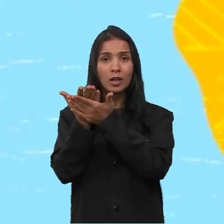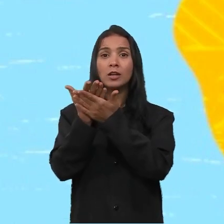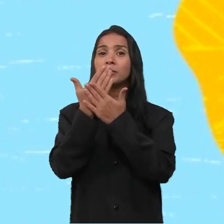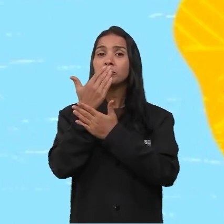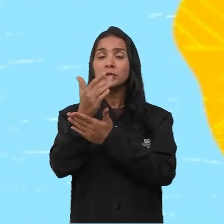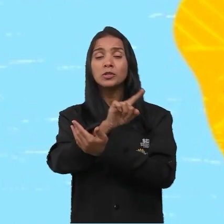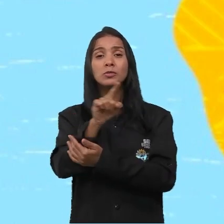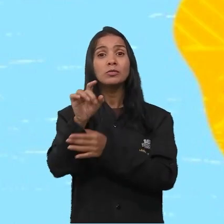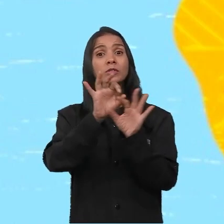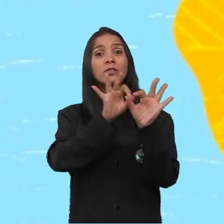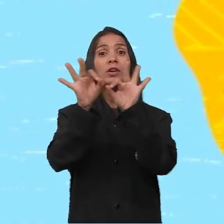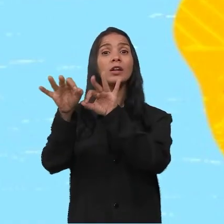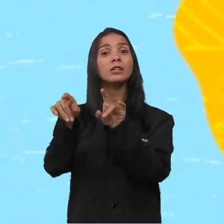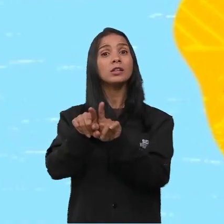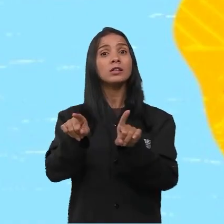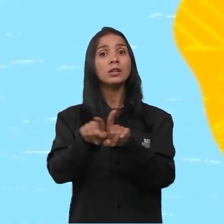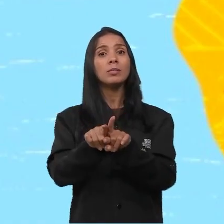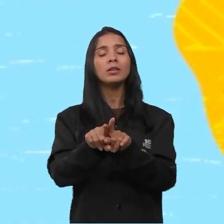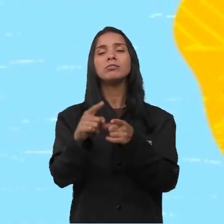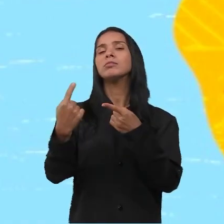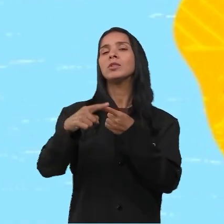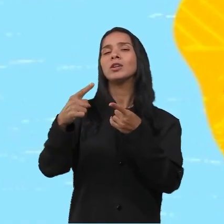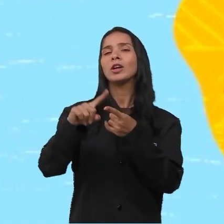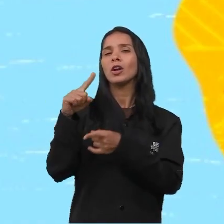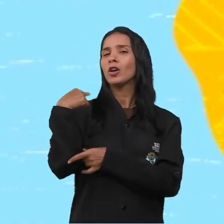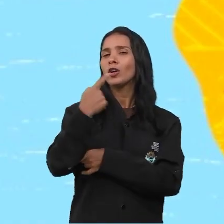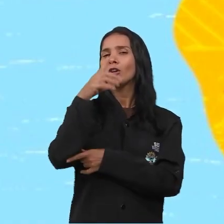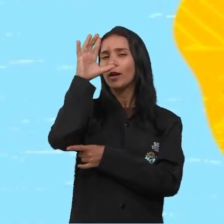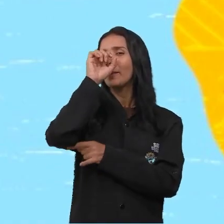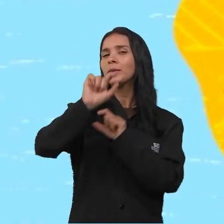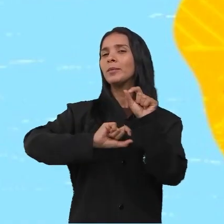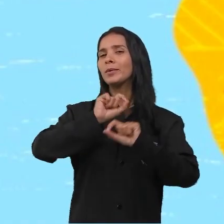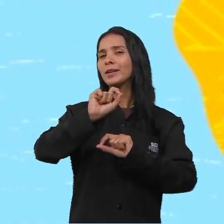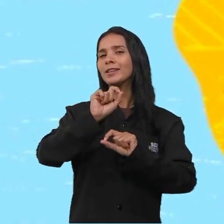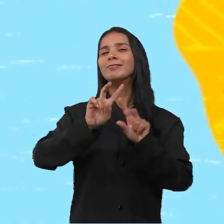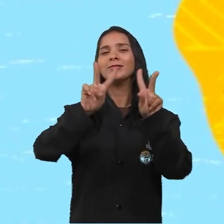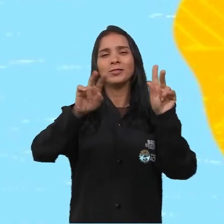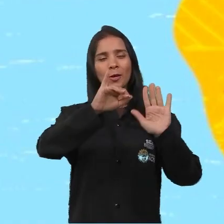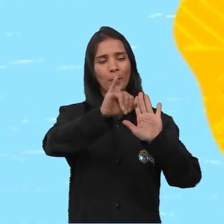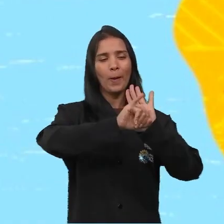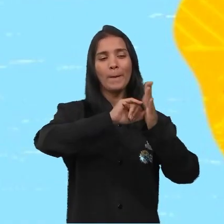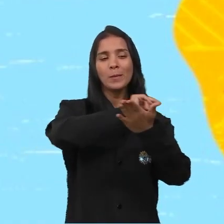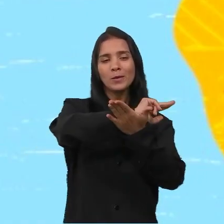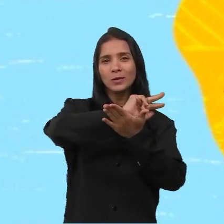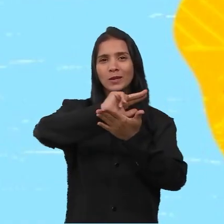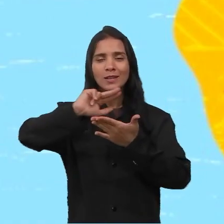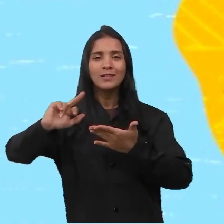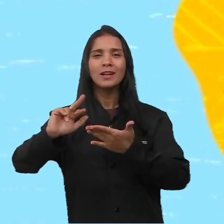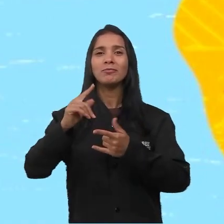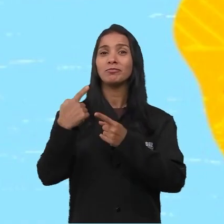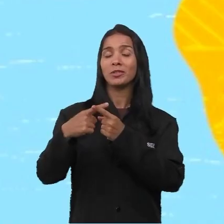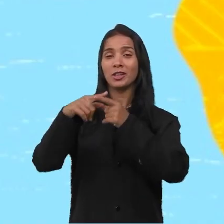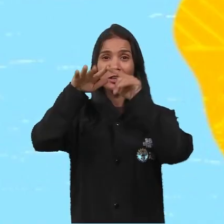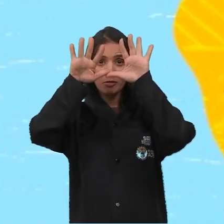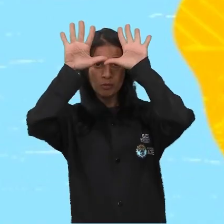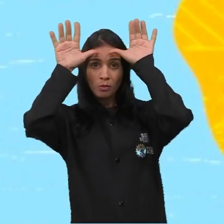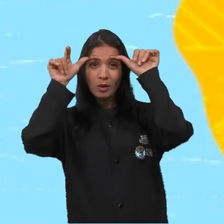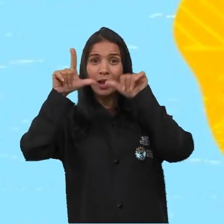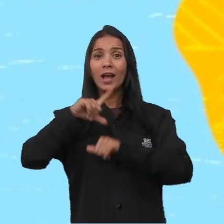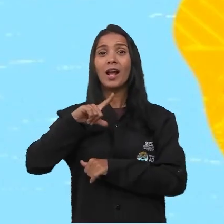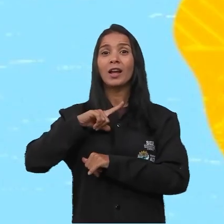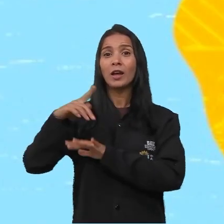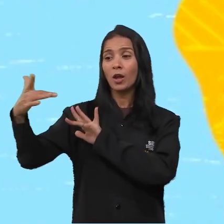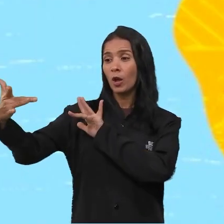e a gente aprendeu o seguinte: identidade plural. O Acre é fruto do encontro entre